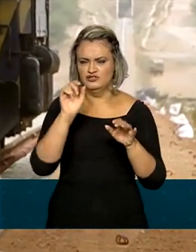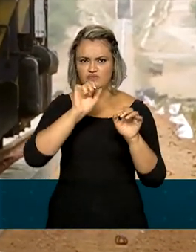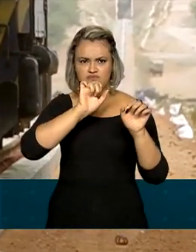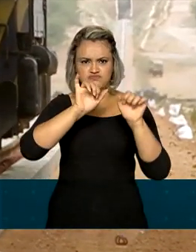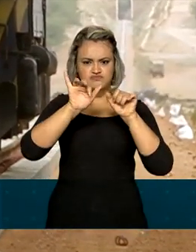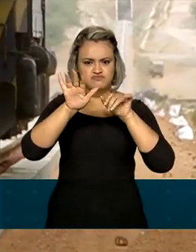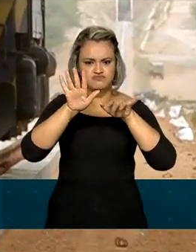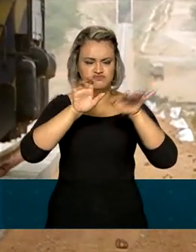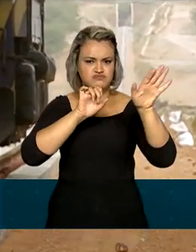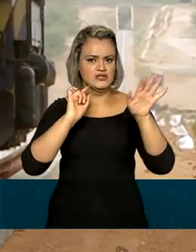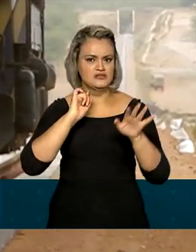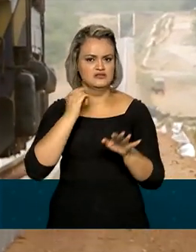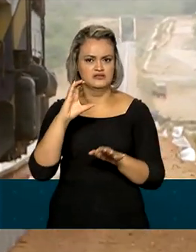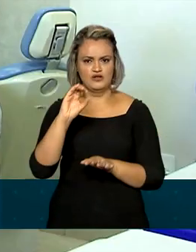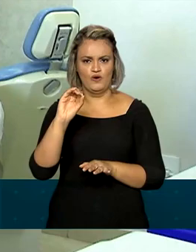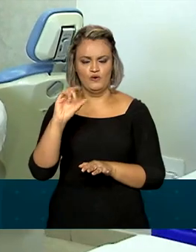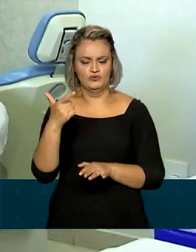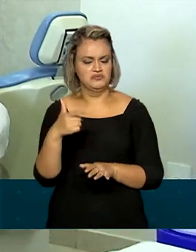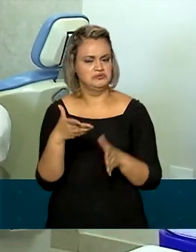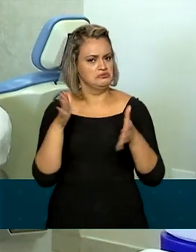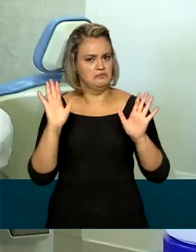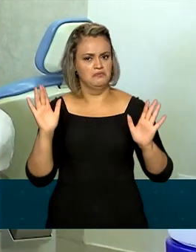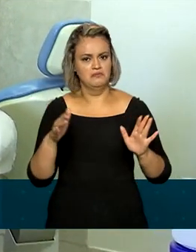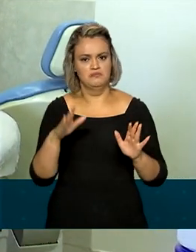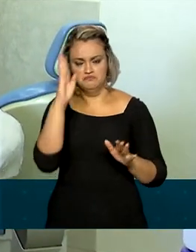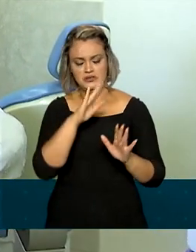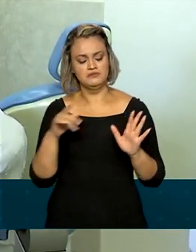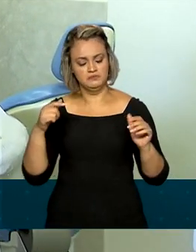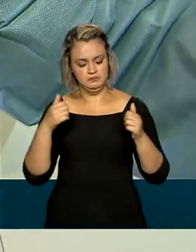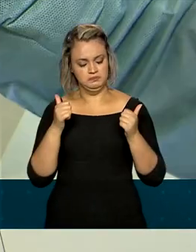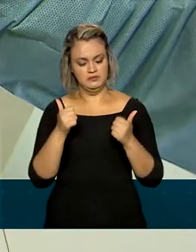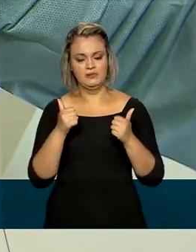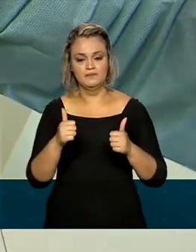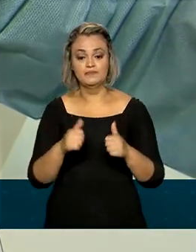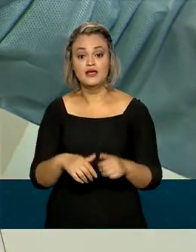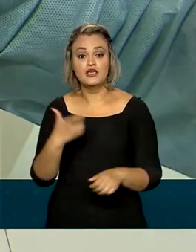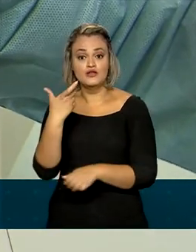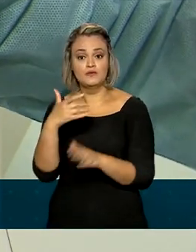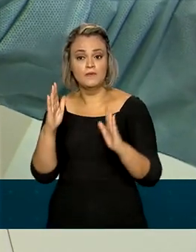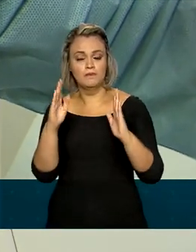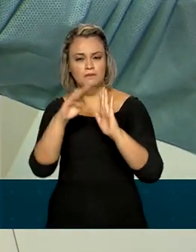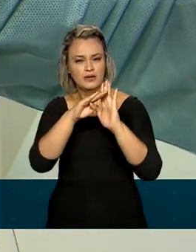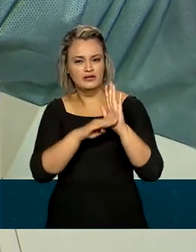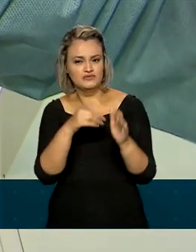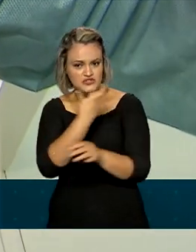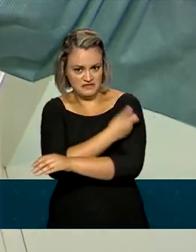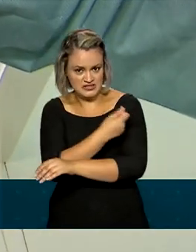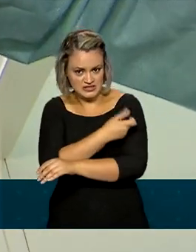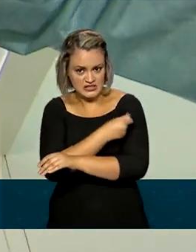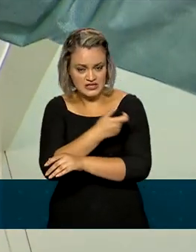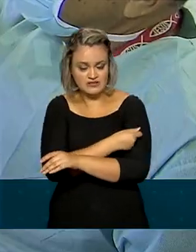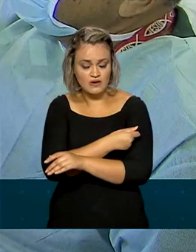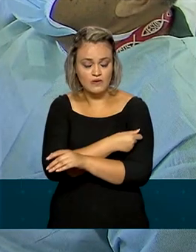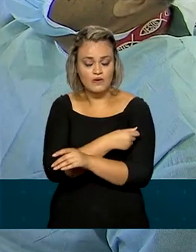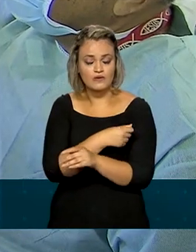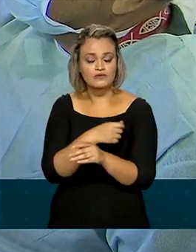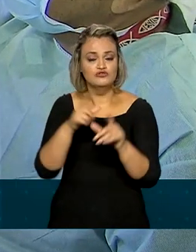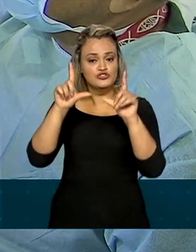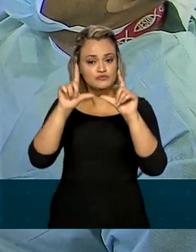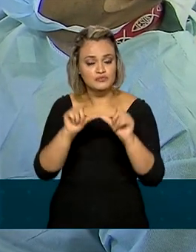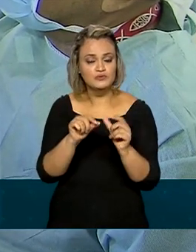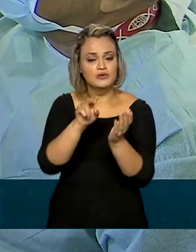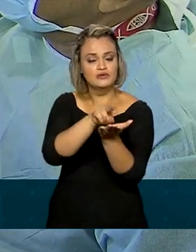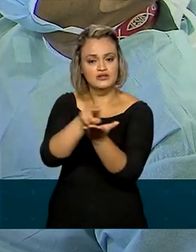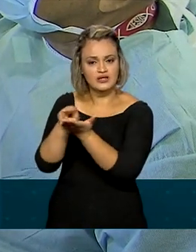mundiais de dióxido de carbono e o sucesso do plano de vacinação contra a Covid fez com que as taxas de internação em